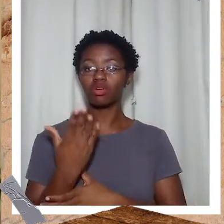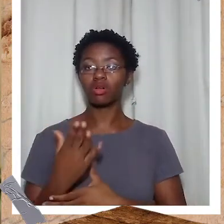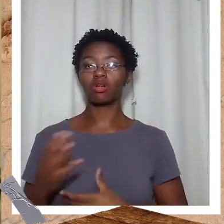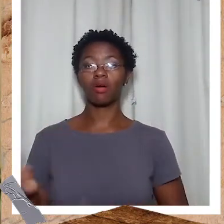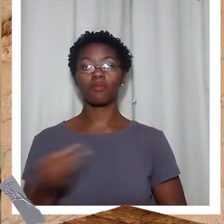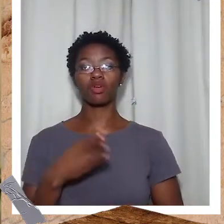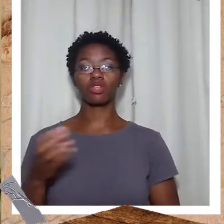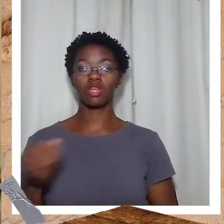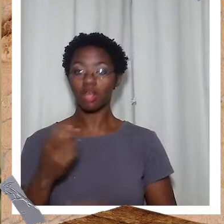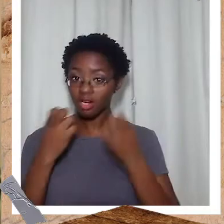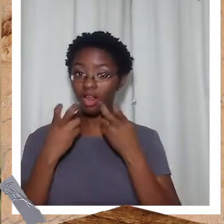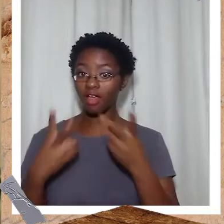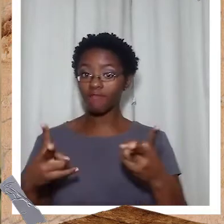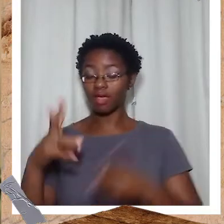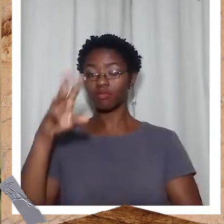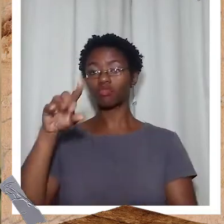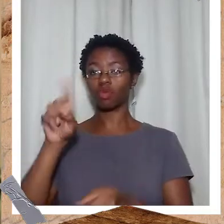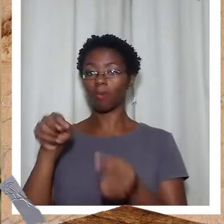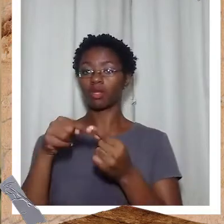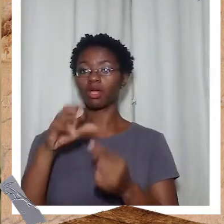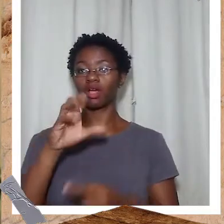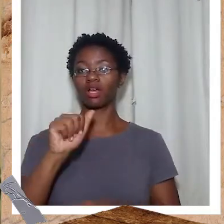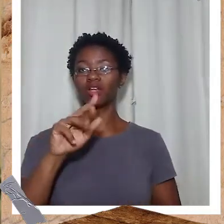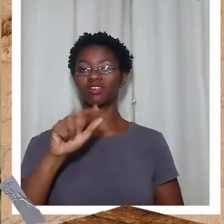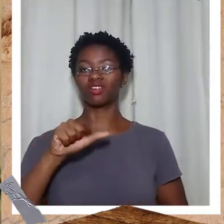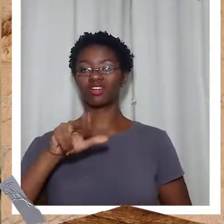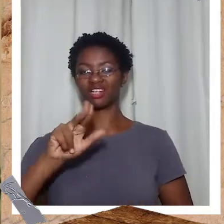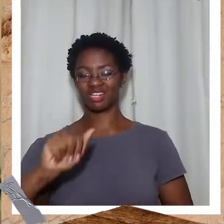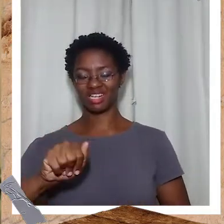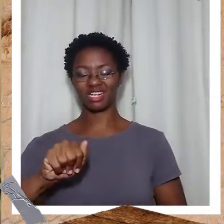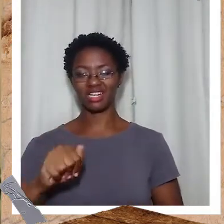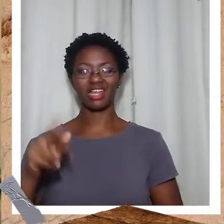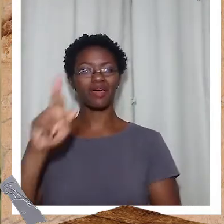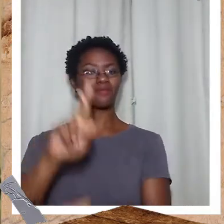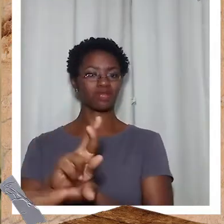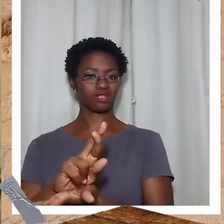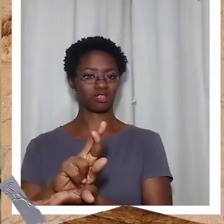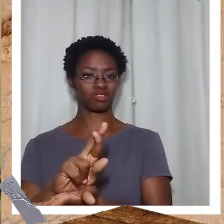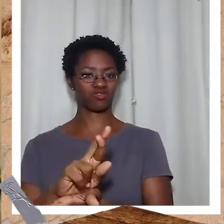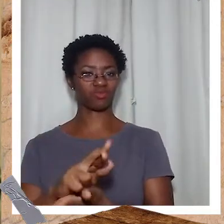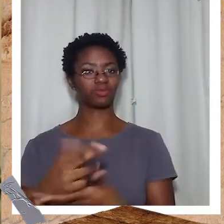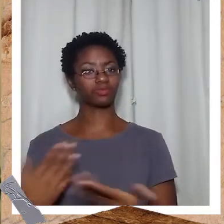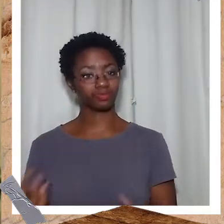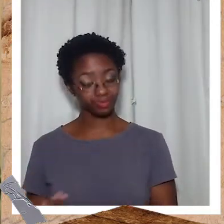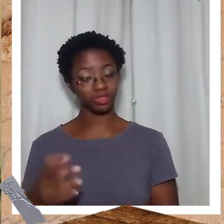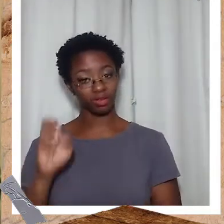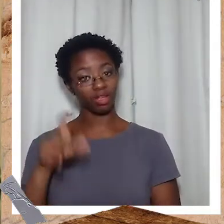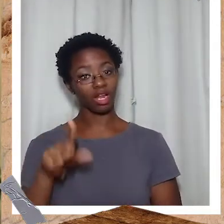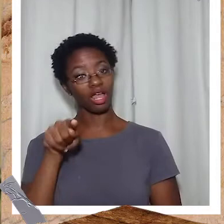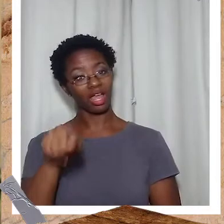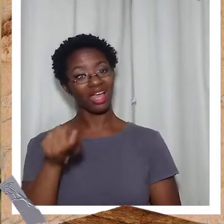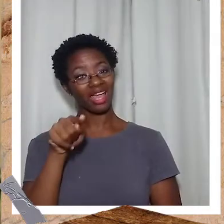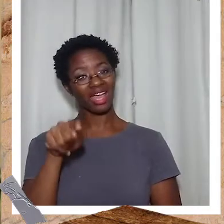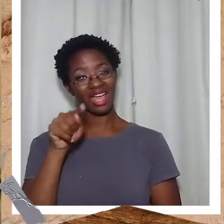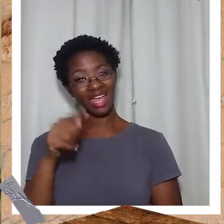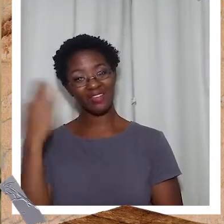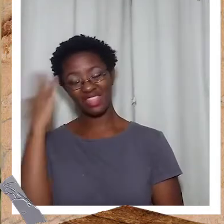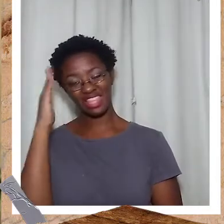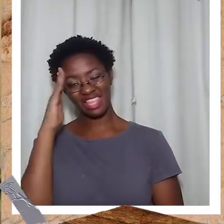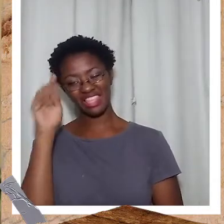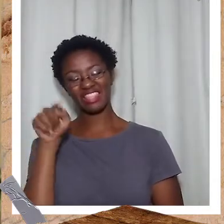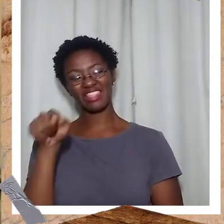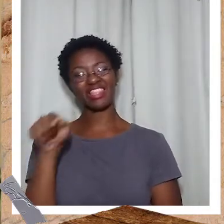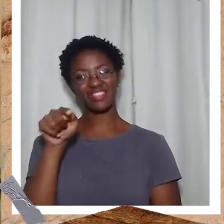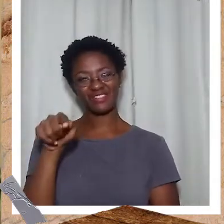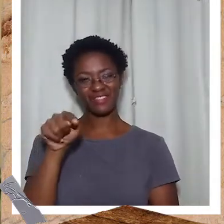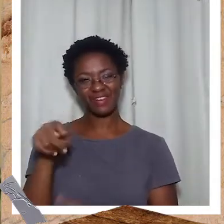certamente vemos em Carolina um dos grandes nomes. É preciso, portanto, entendê-la como uma verdadeira intérprete do país que ela foi, e uma intérprete